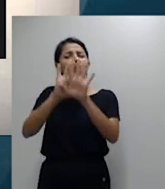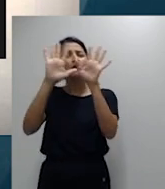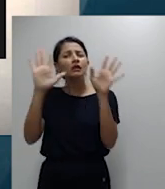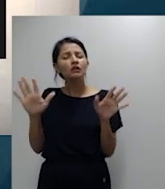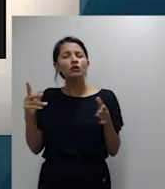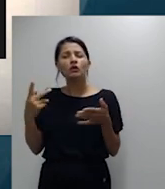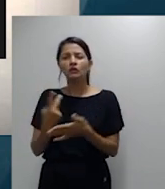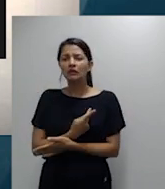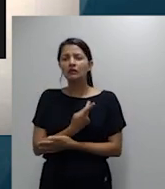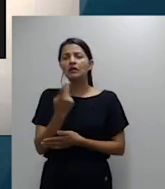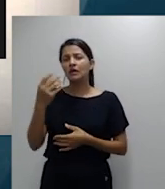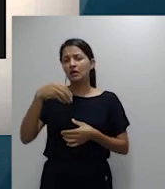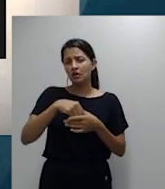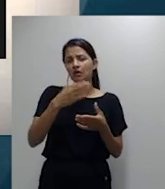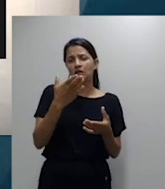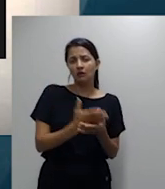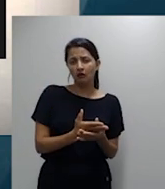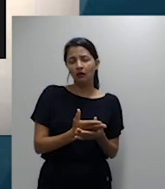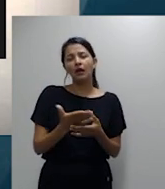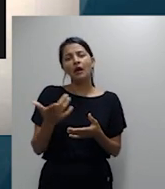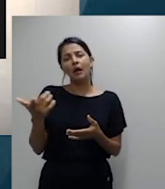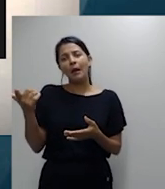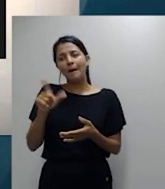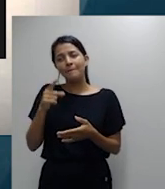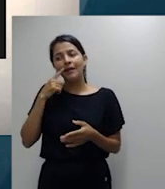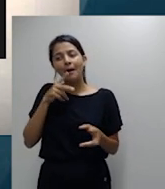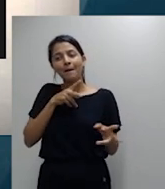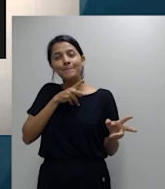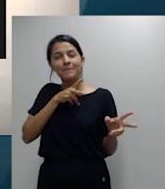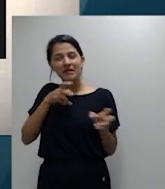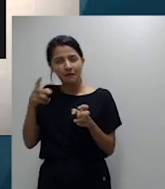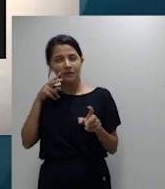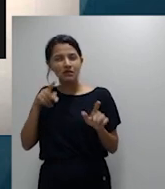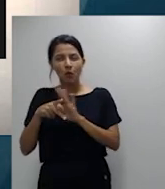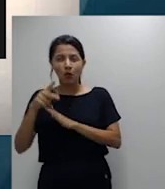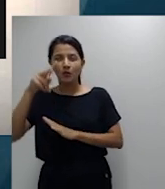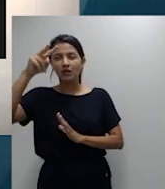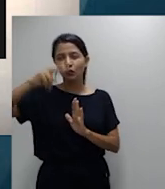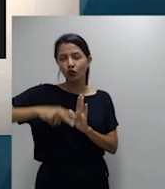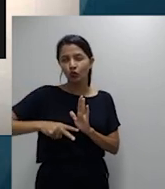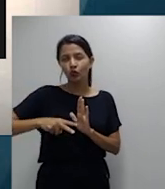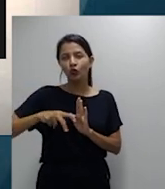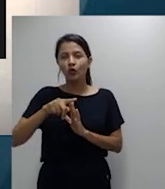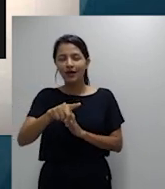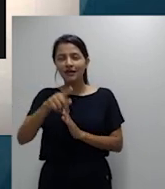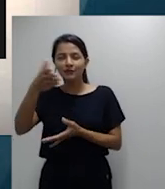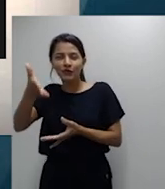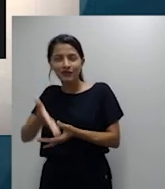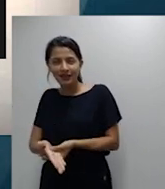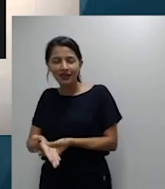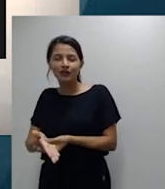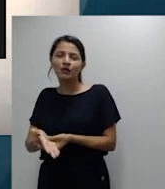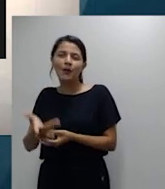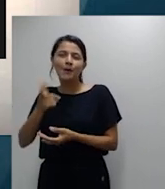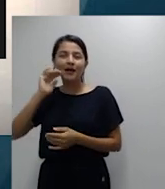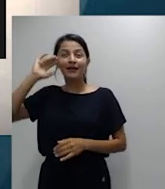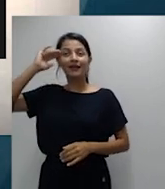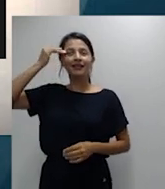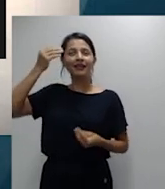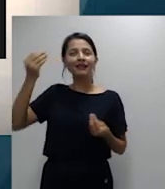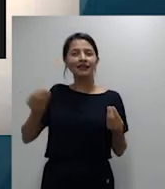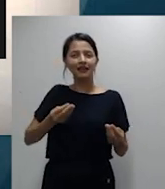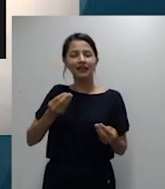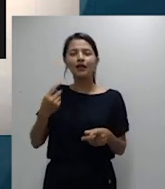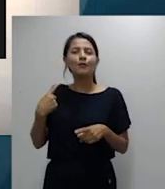o que ocorreu no alto para da leitura do processo para se compreender